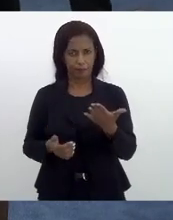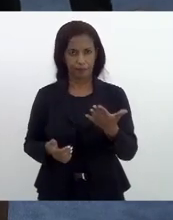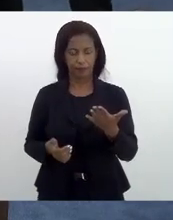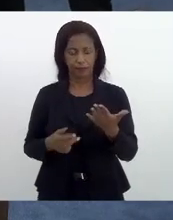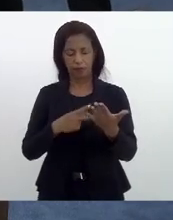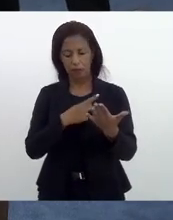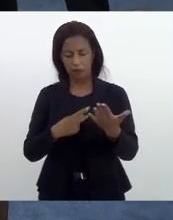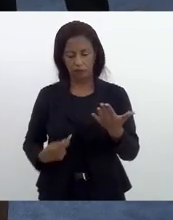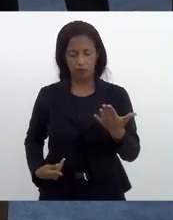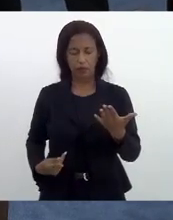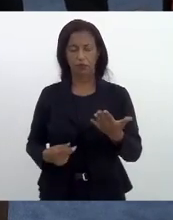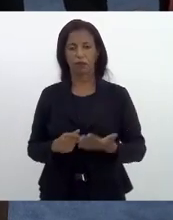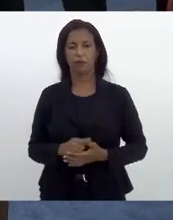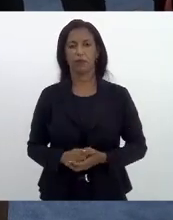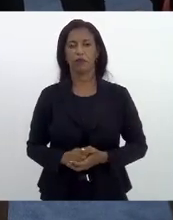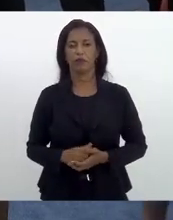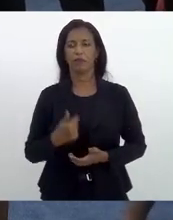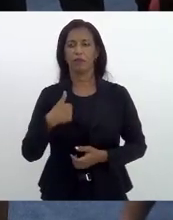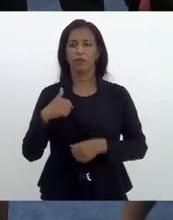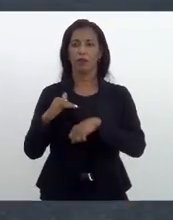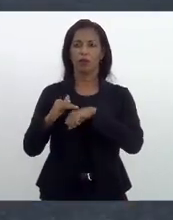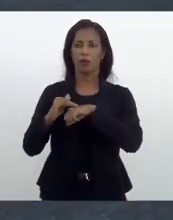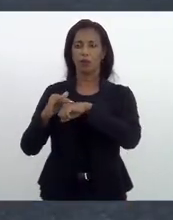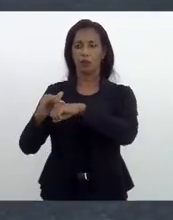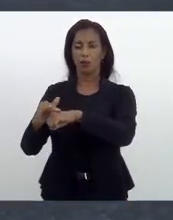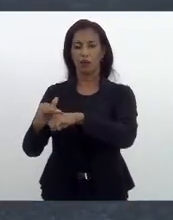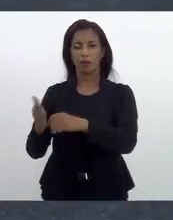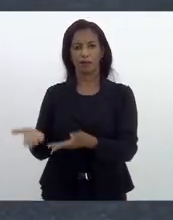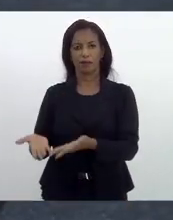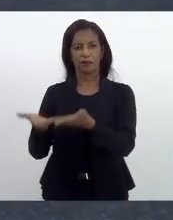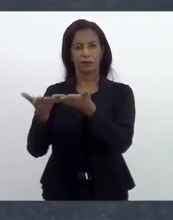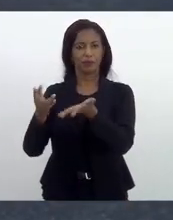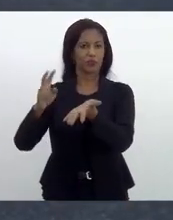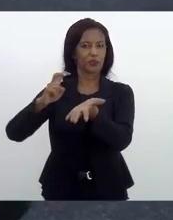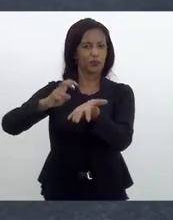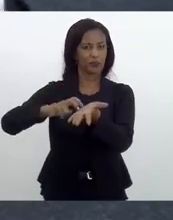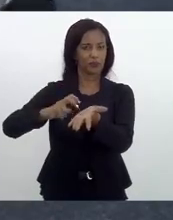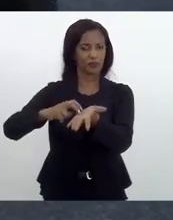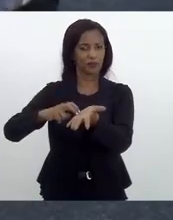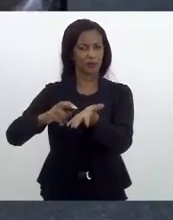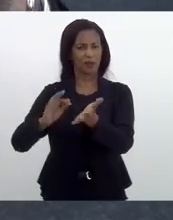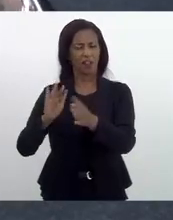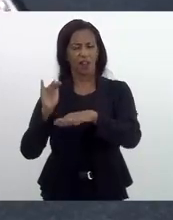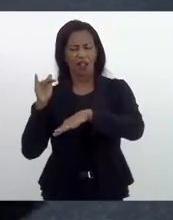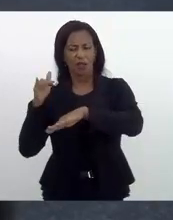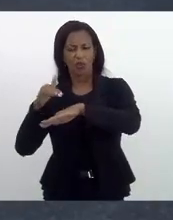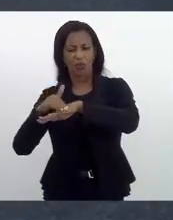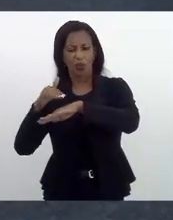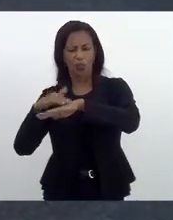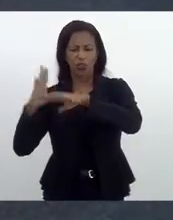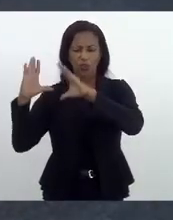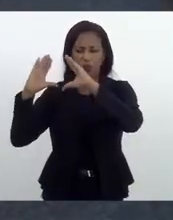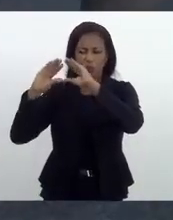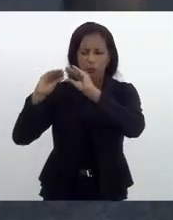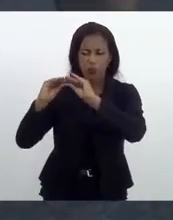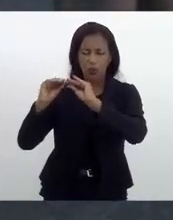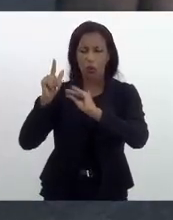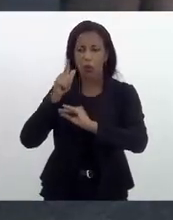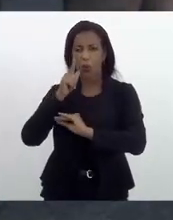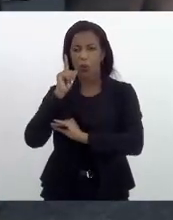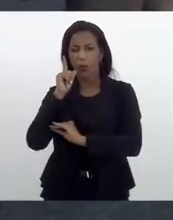Senhor presidente, eu conversei com Vossa Excelência hoje de manhã. No final da noite de ontem, o